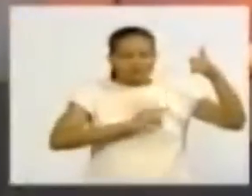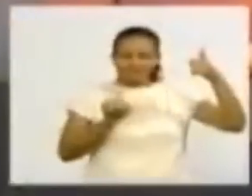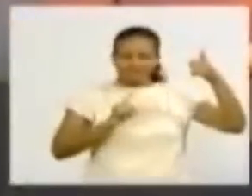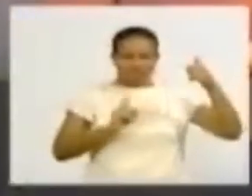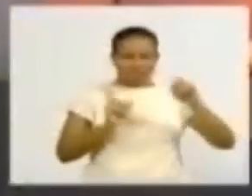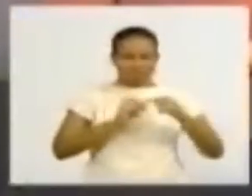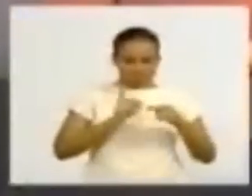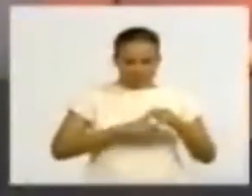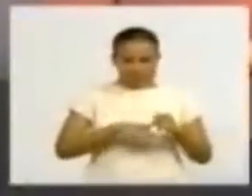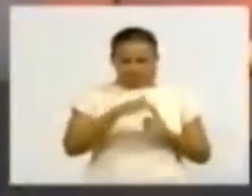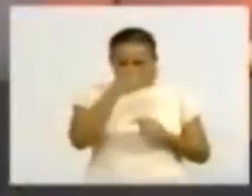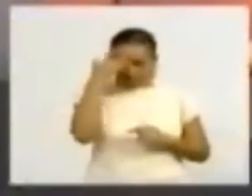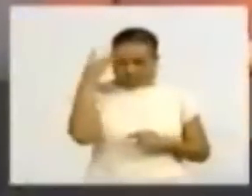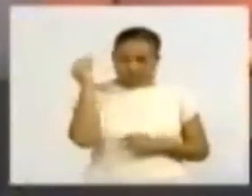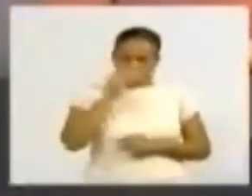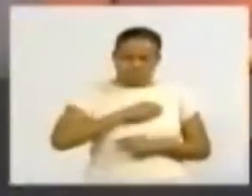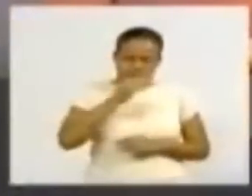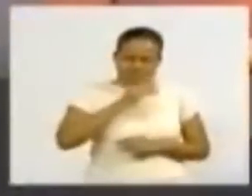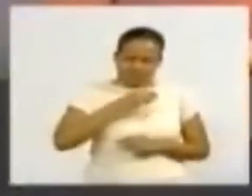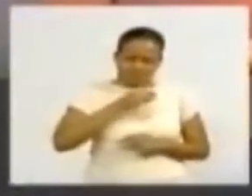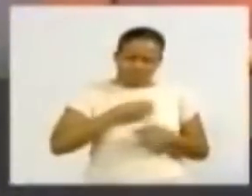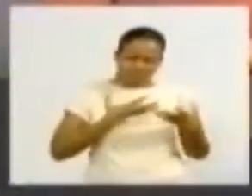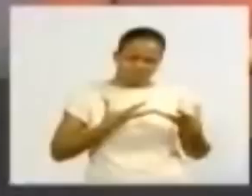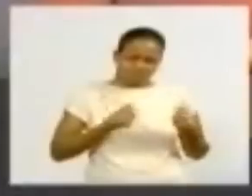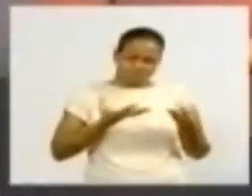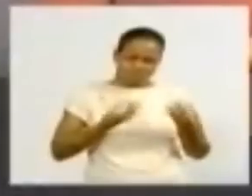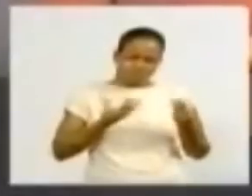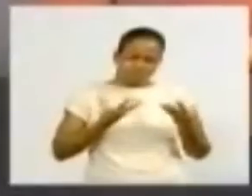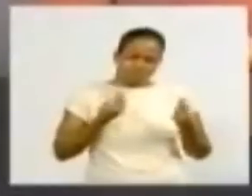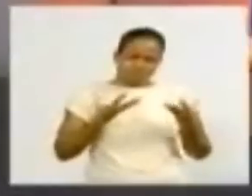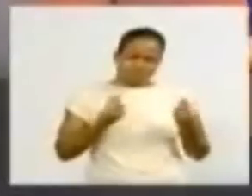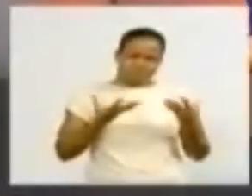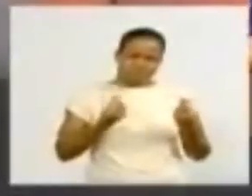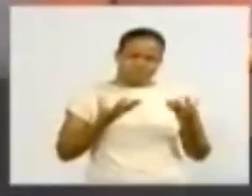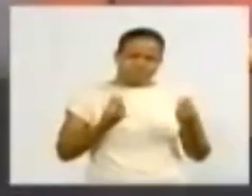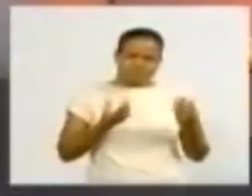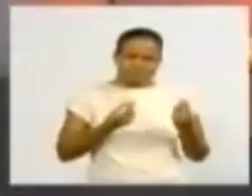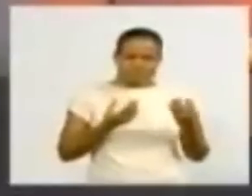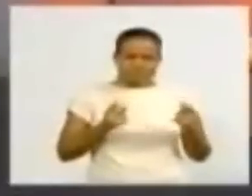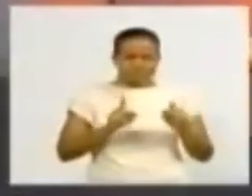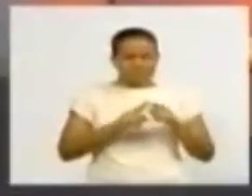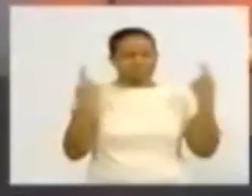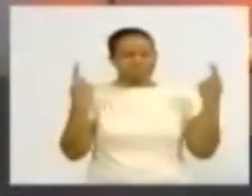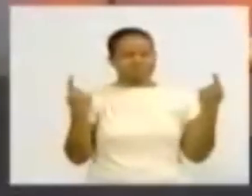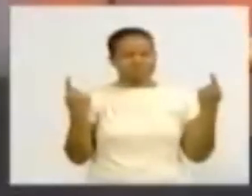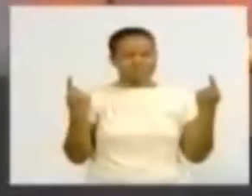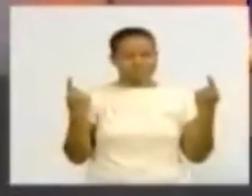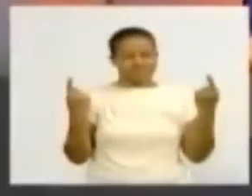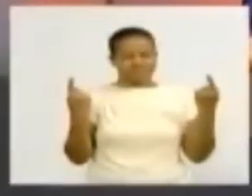pois mesmo que os seus pecados fossem mais numerosos que o grão de areia da terra, ainda